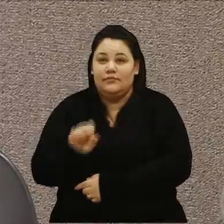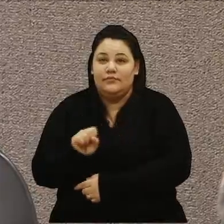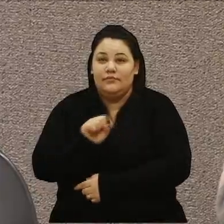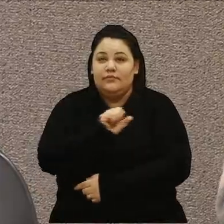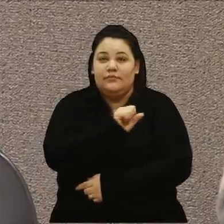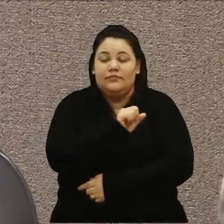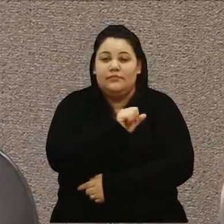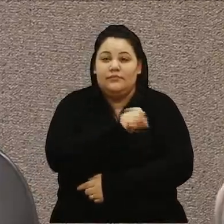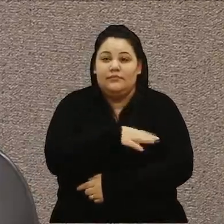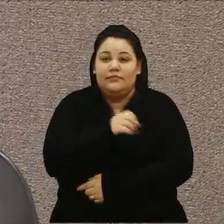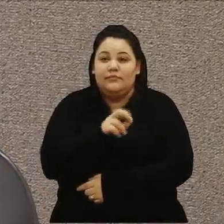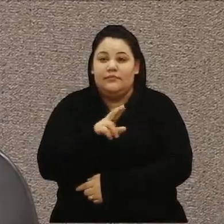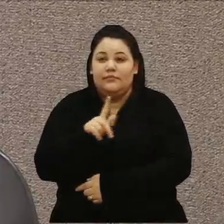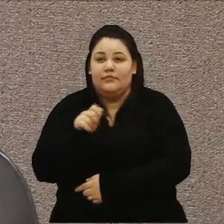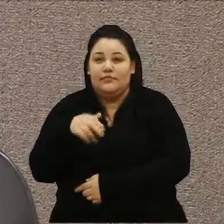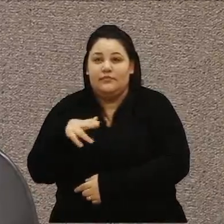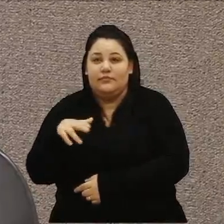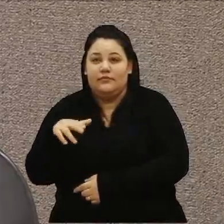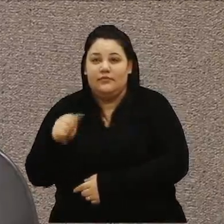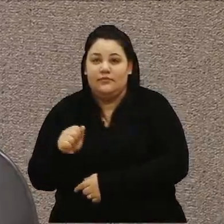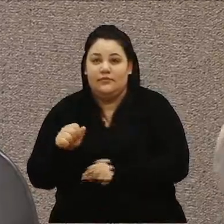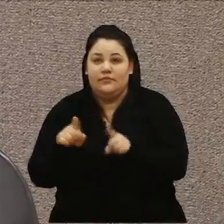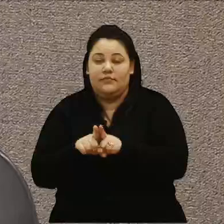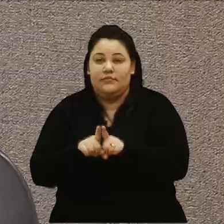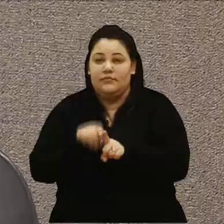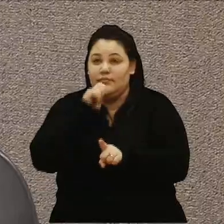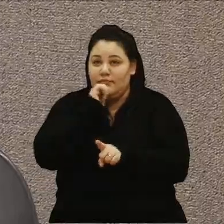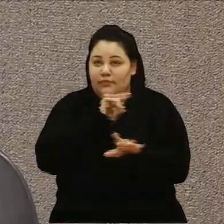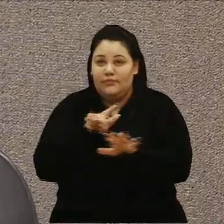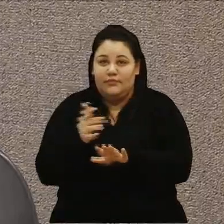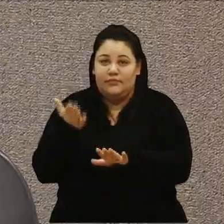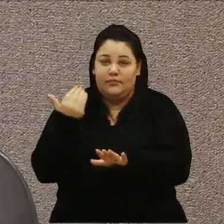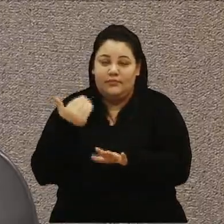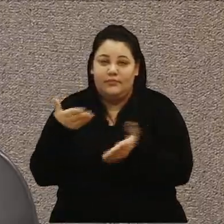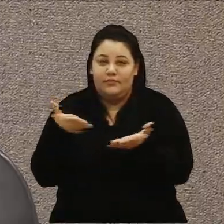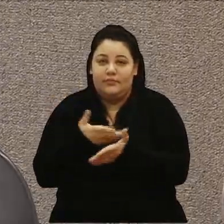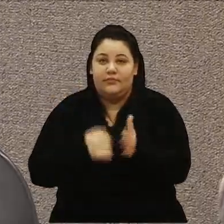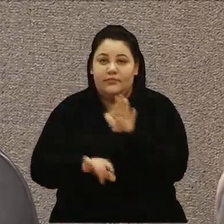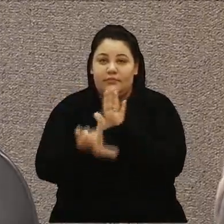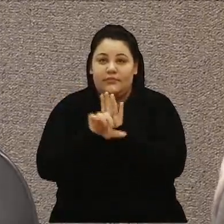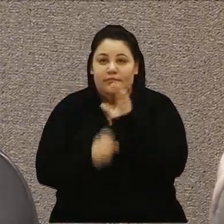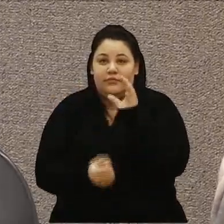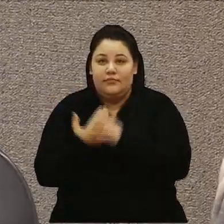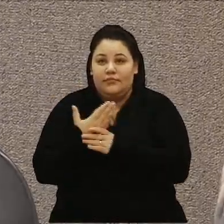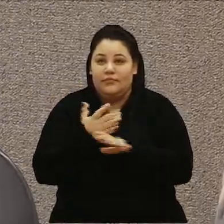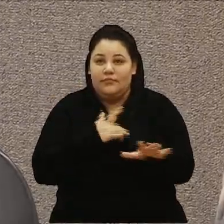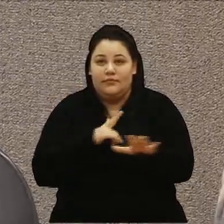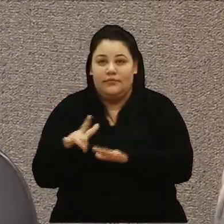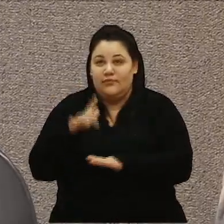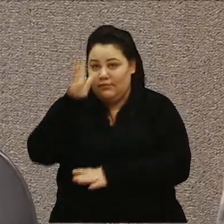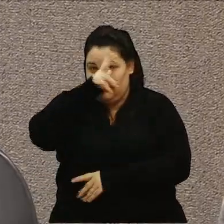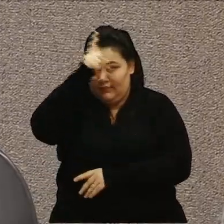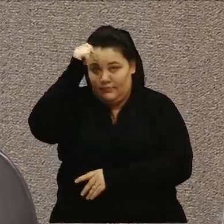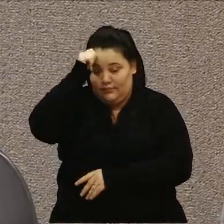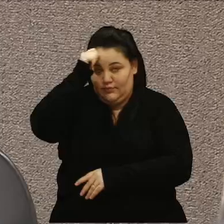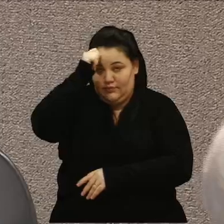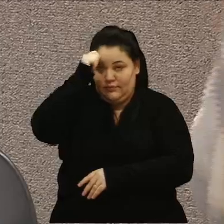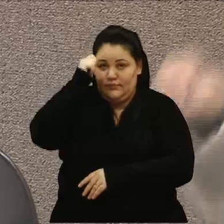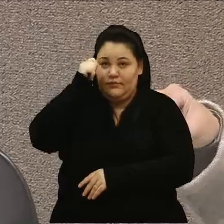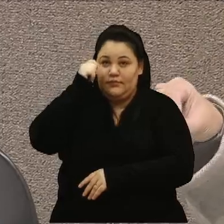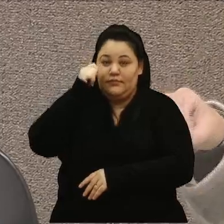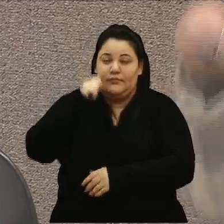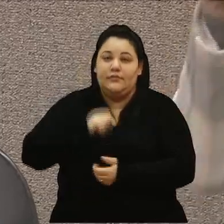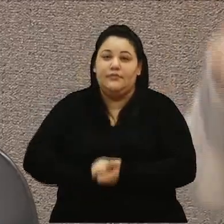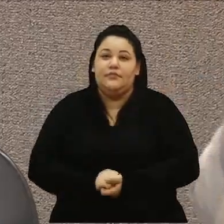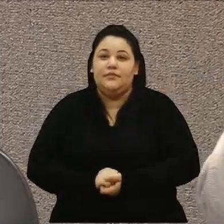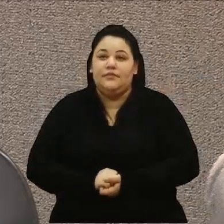grandes incentivadoras de um projeto de lei que nós protocolamos nessa casa, hoje lei, que criou a Semana Municipal de Incentivo ao Aleitamento Materno.